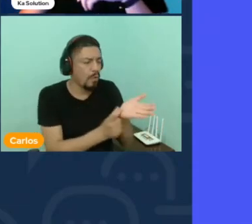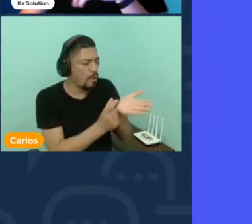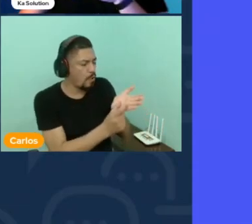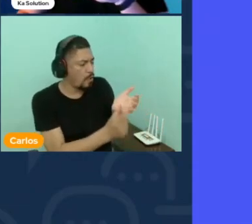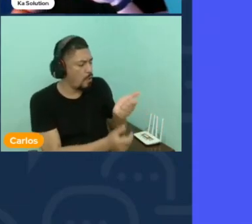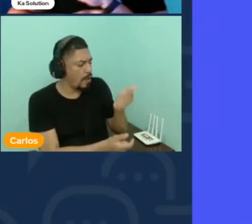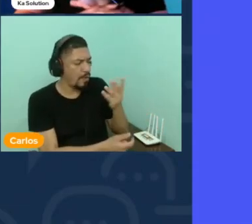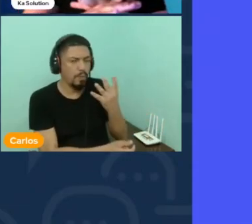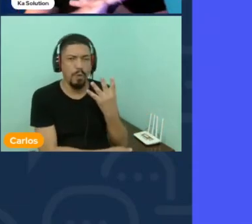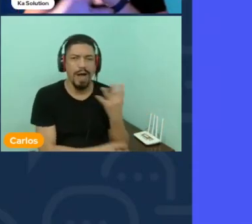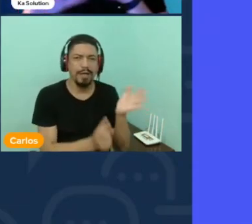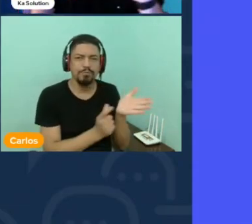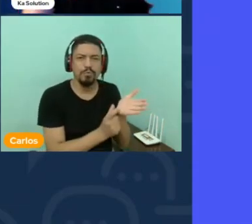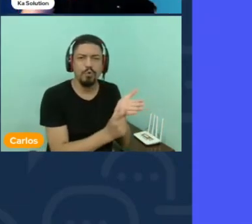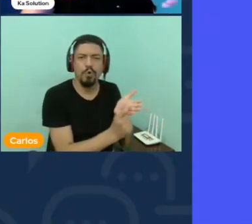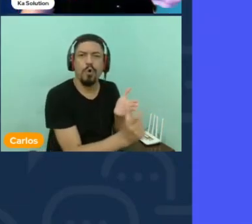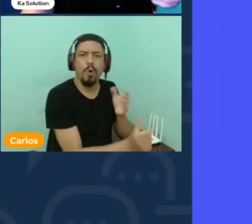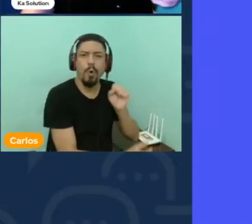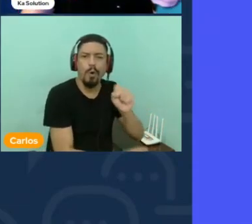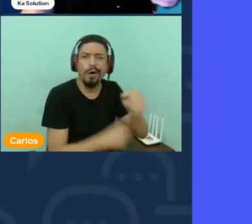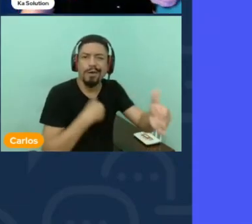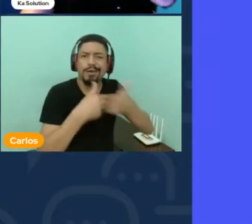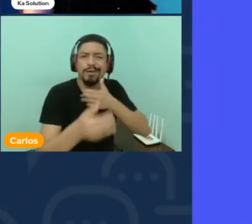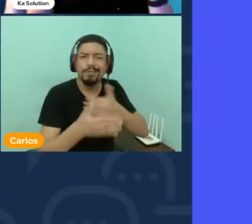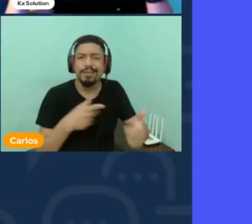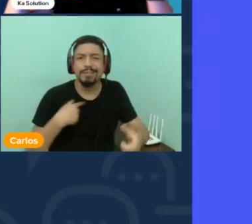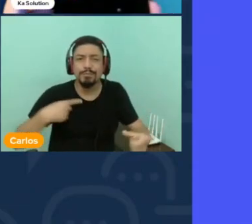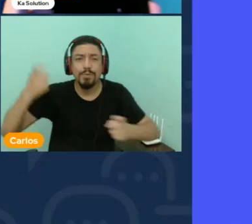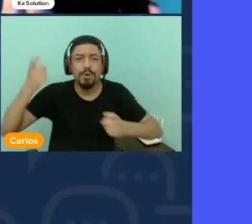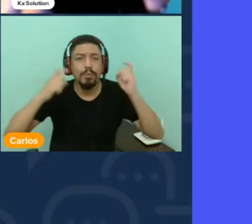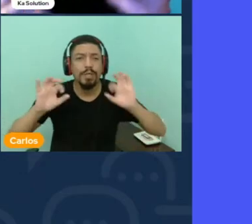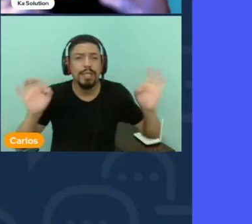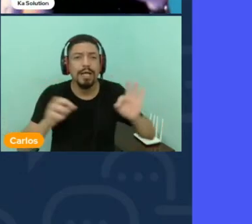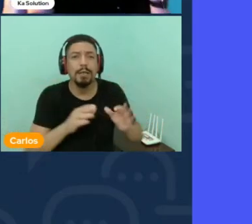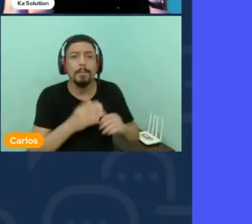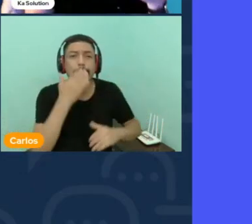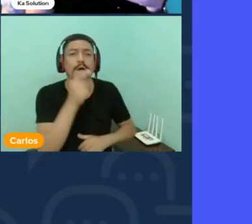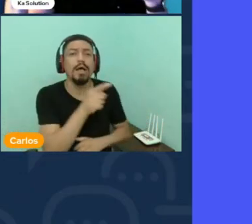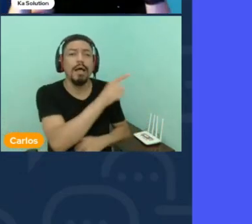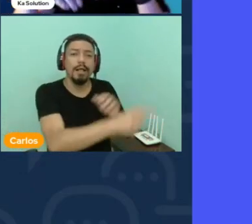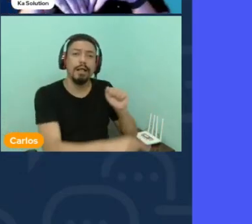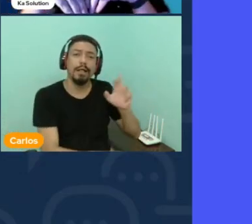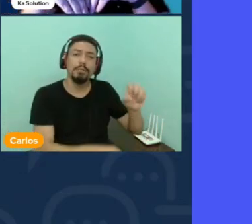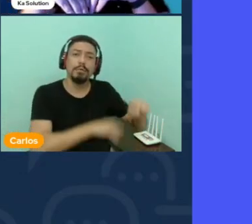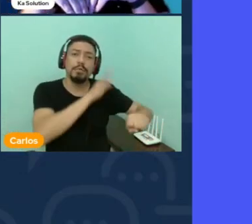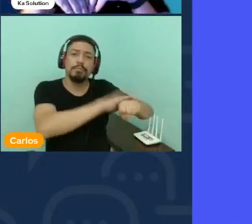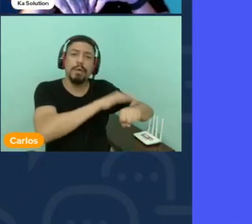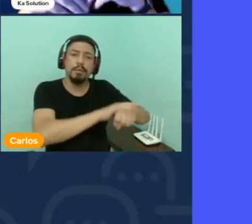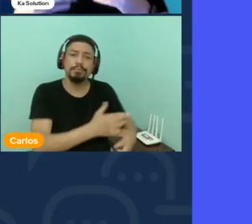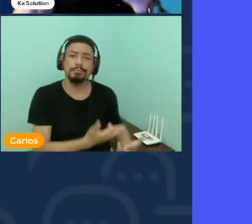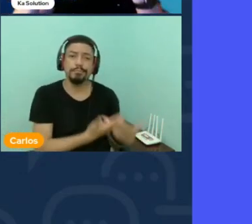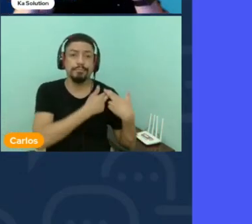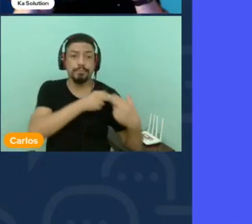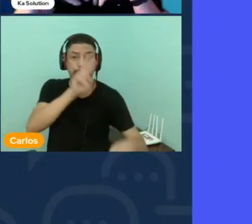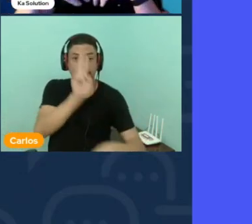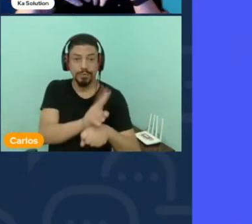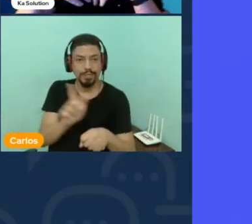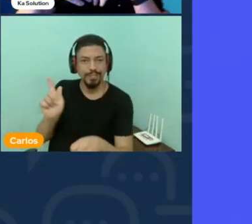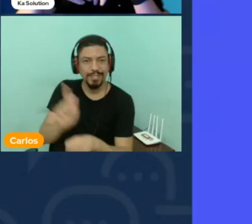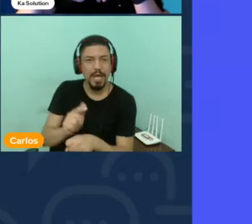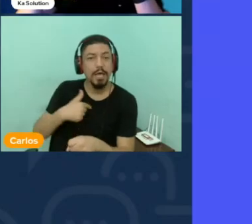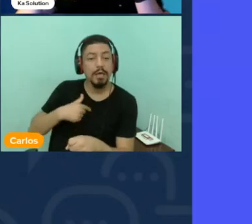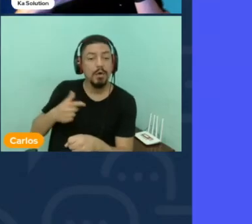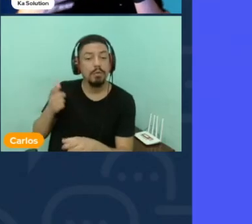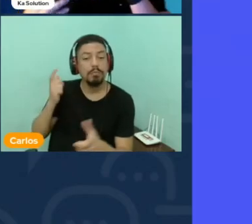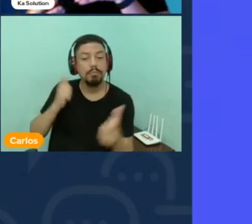4 CPUs, eu não me preocupo com isso. Eu deixo que a AWS gerencie isso para mim. Qual é a minha parte